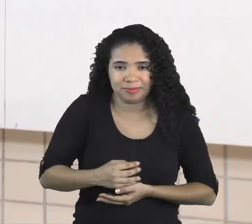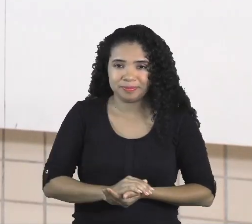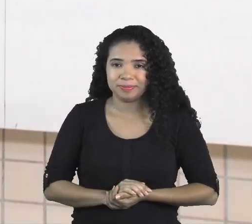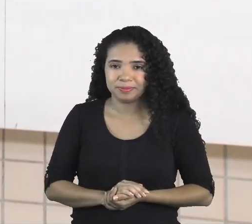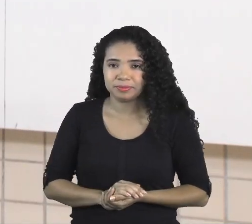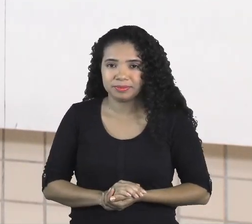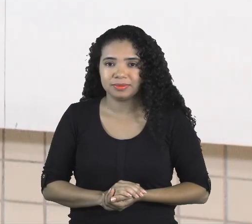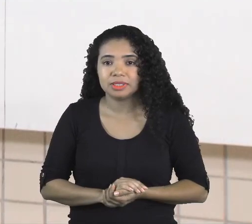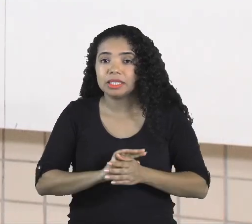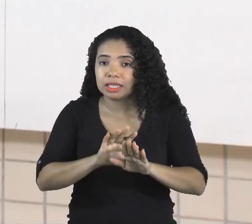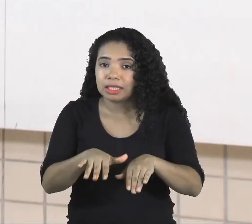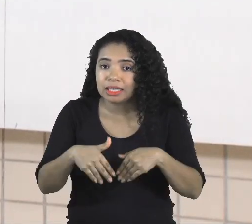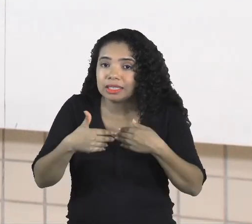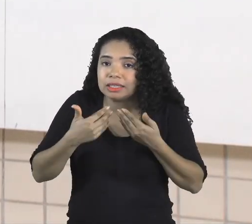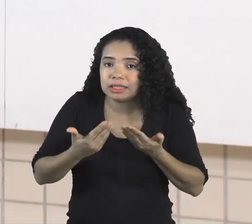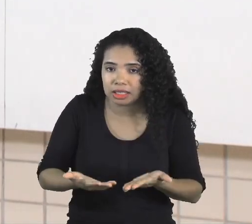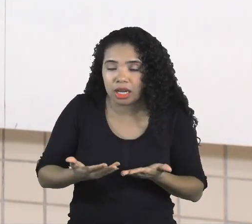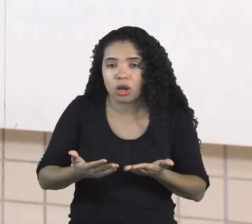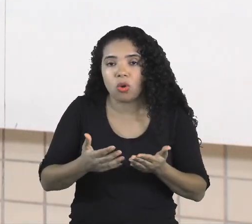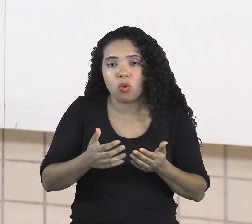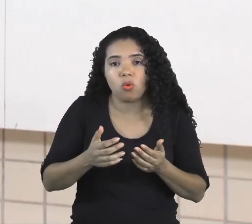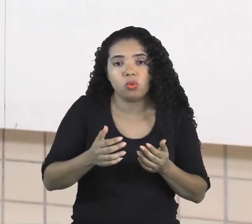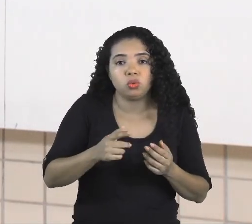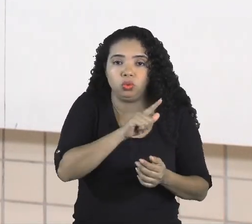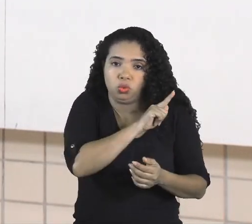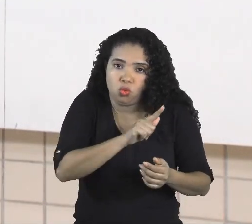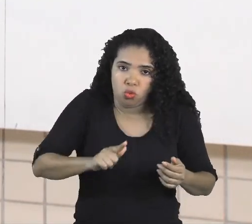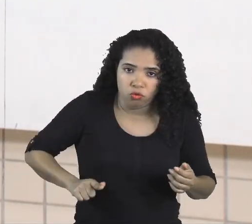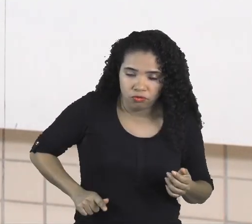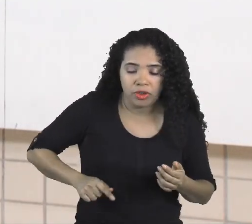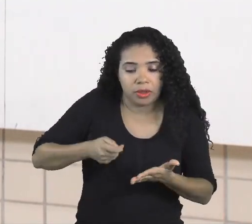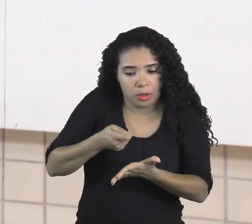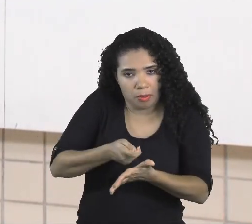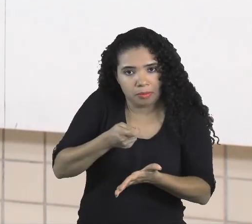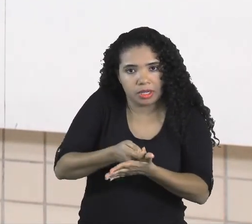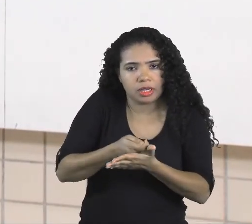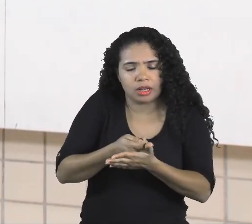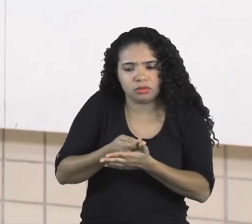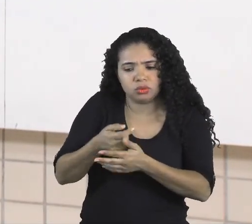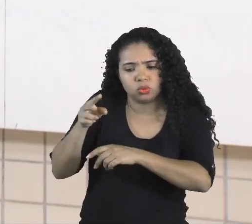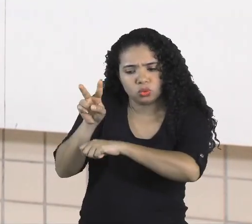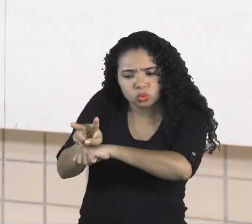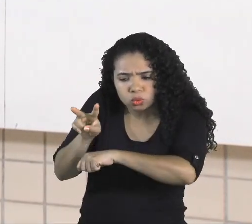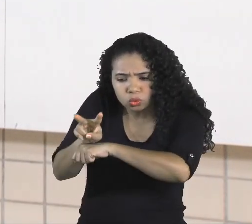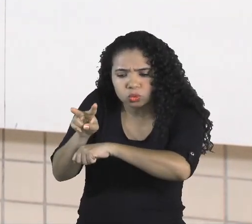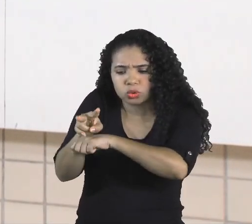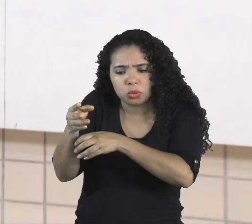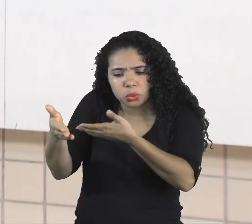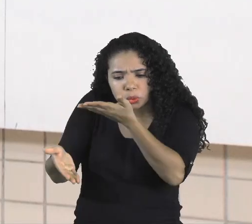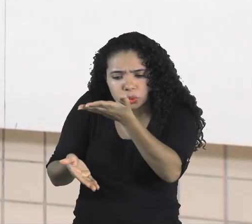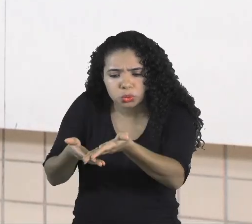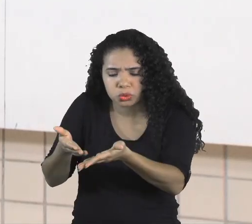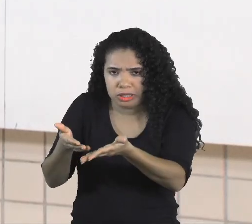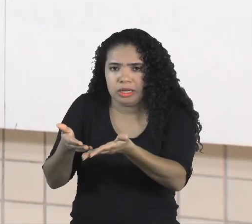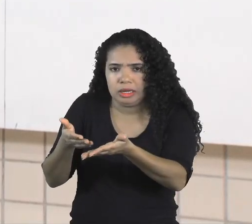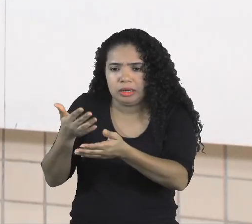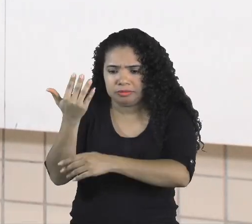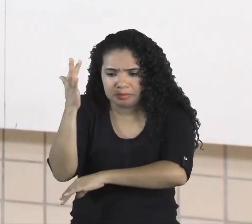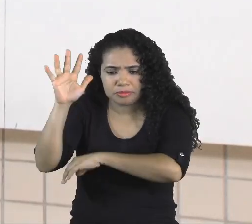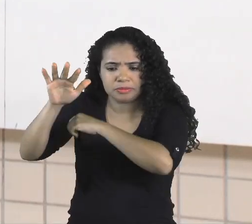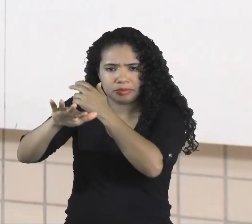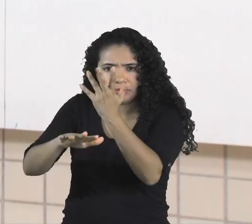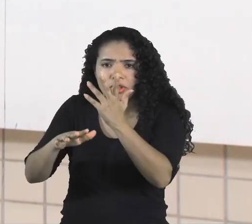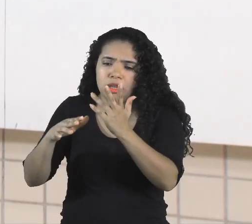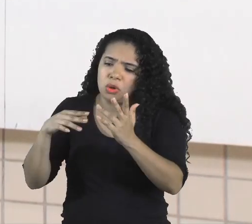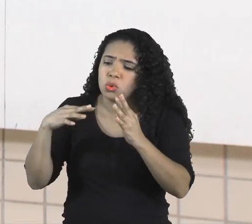assim, o poder público tem a obrigação de defender, de preservar para nós e para as nossas